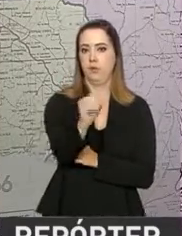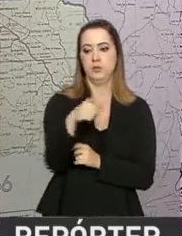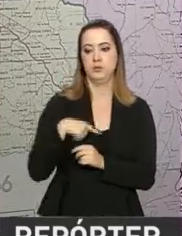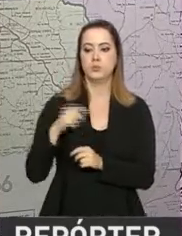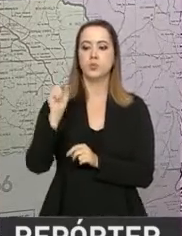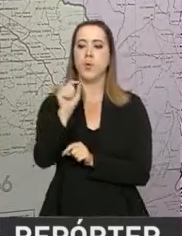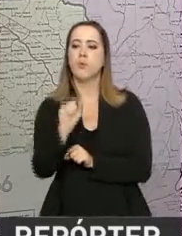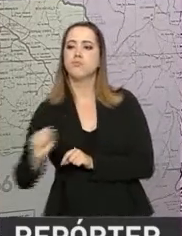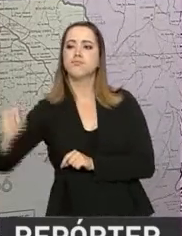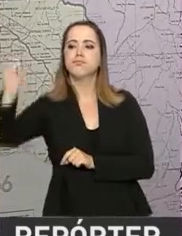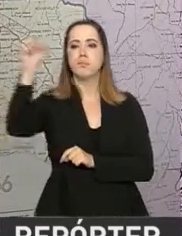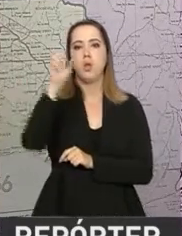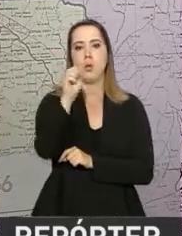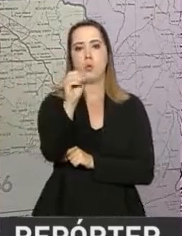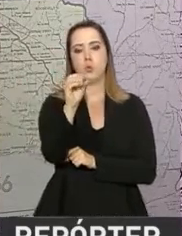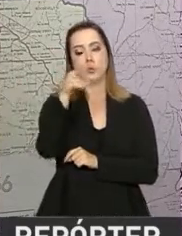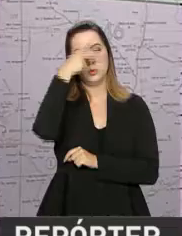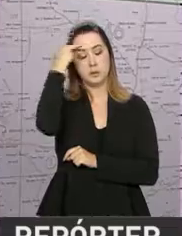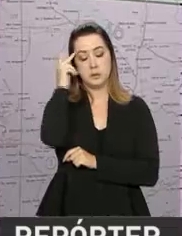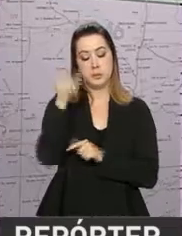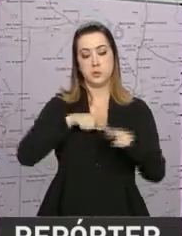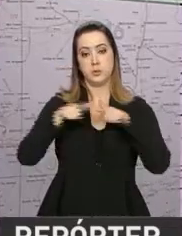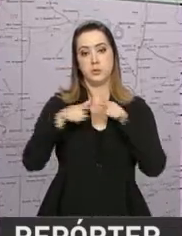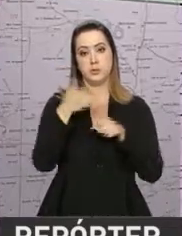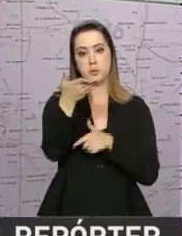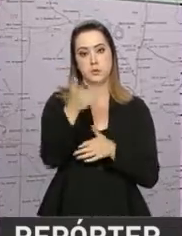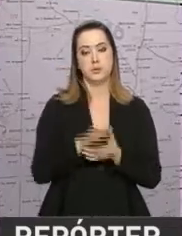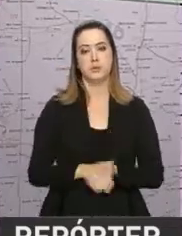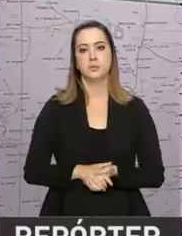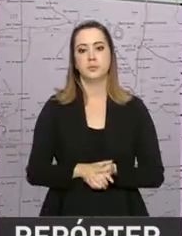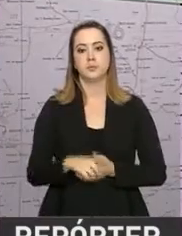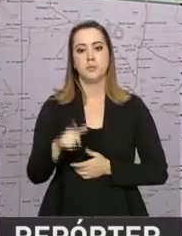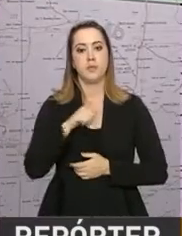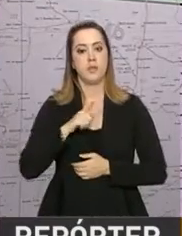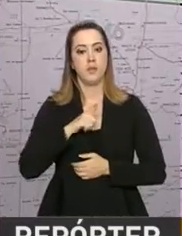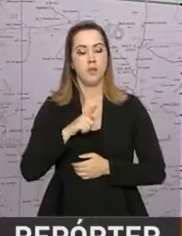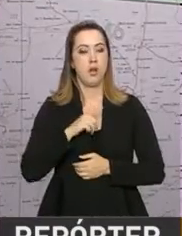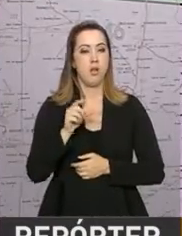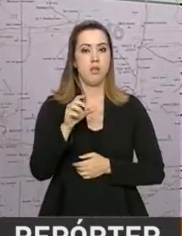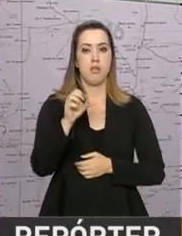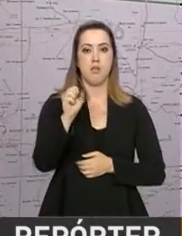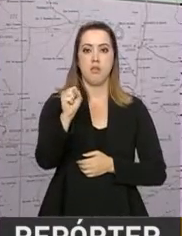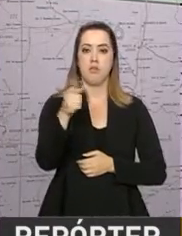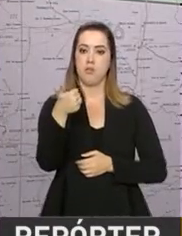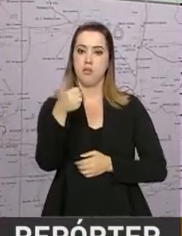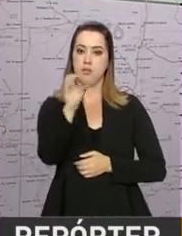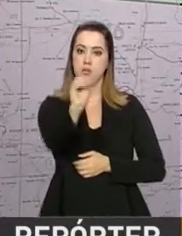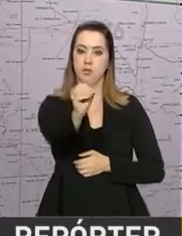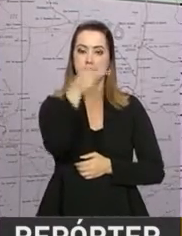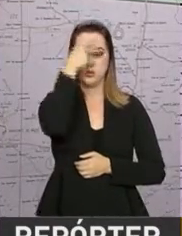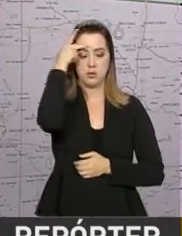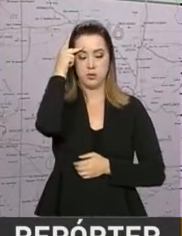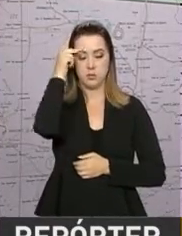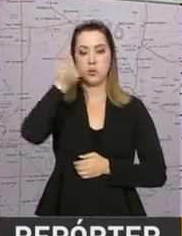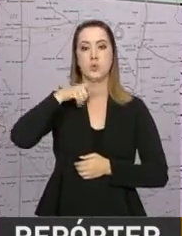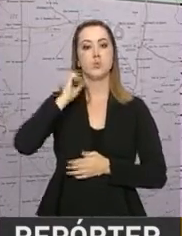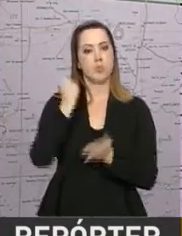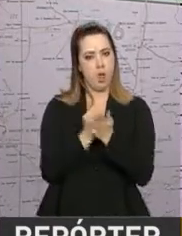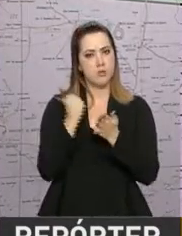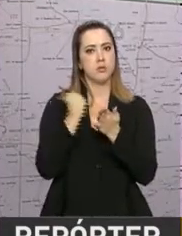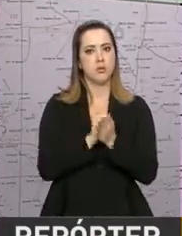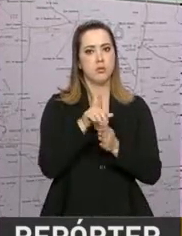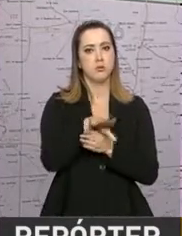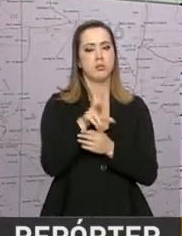Brasil, com mais de 800 profissionais trabalhando. O PrevFogo conta com aproximadamente 810 pessoas contratadas para fazer o combate aos